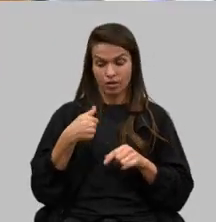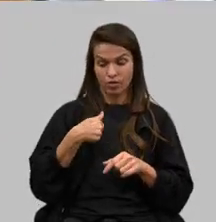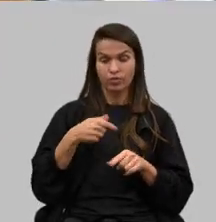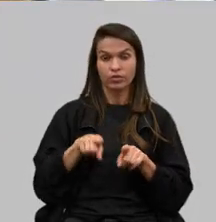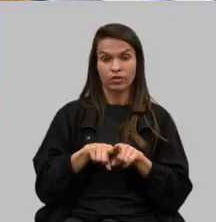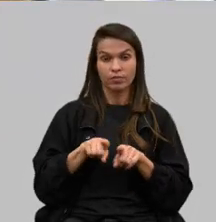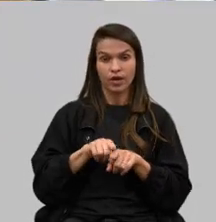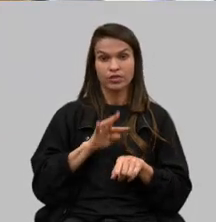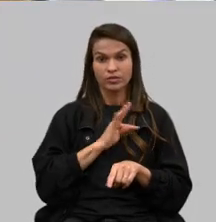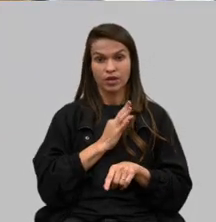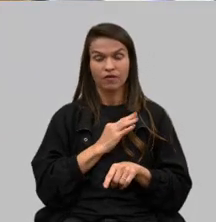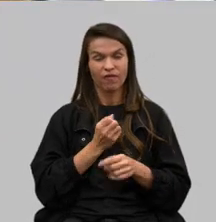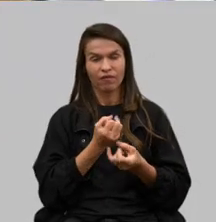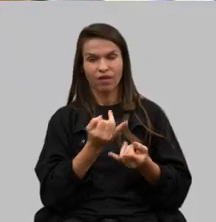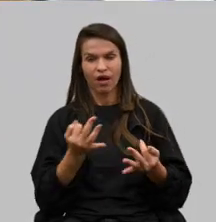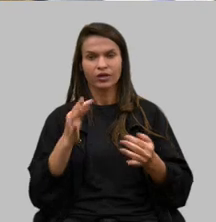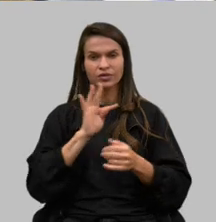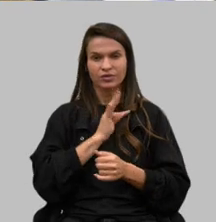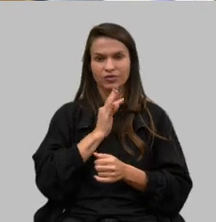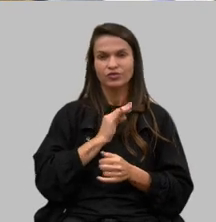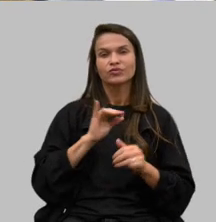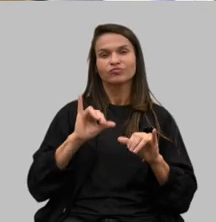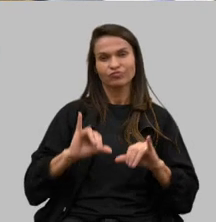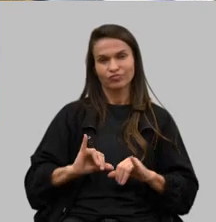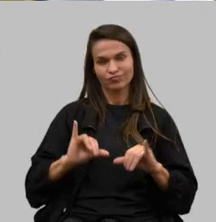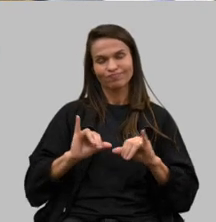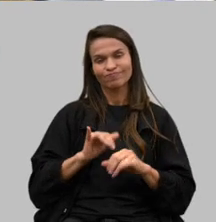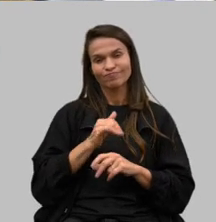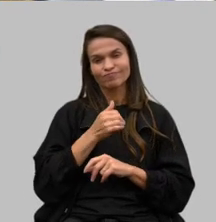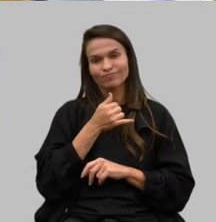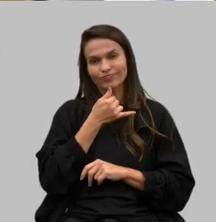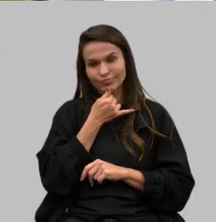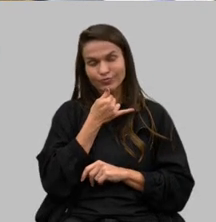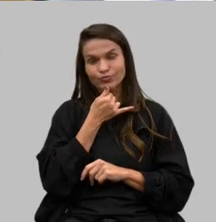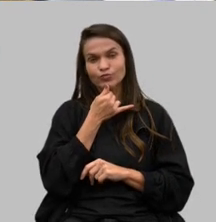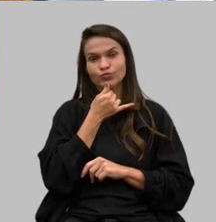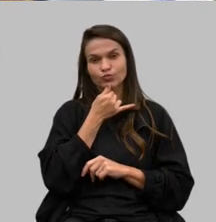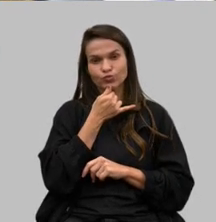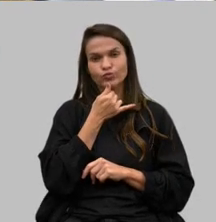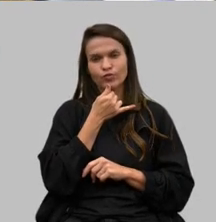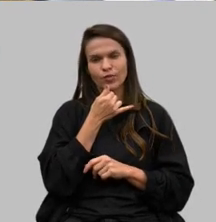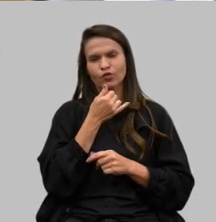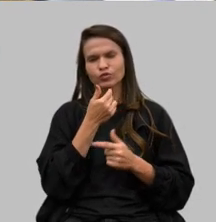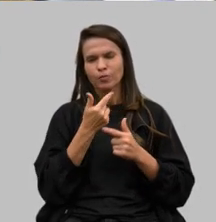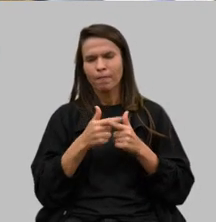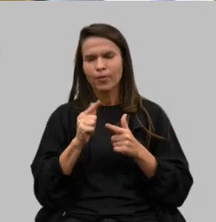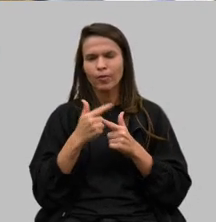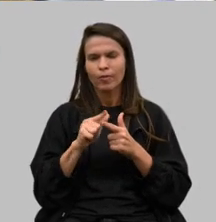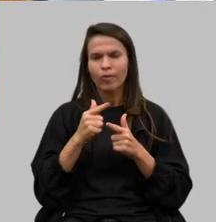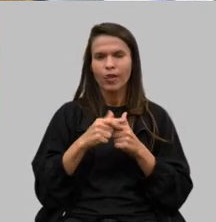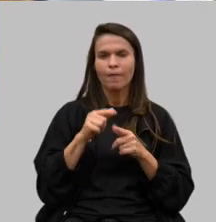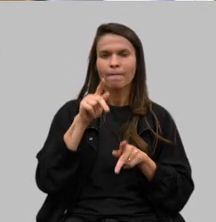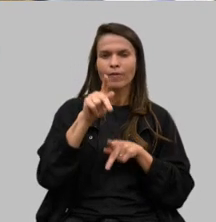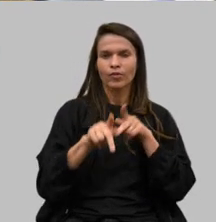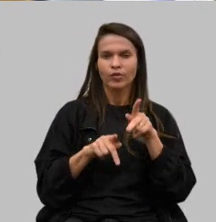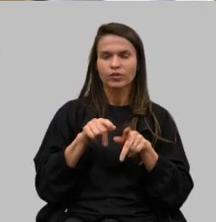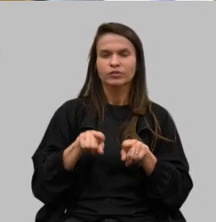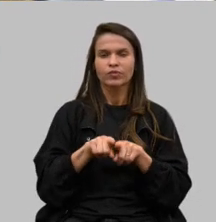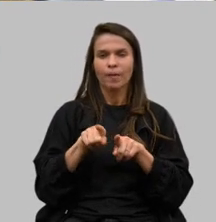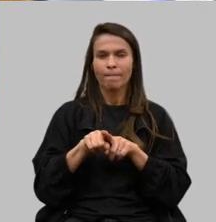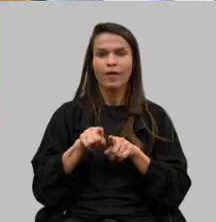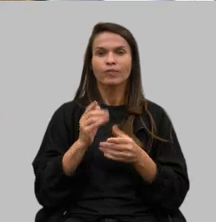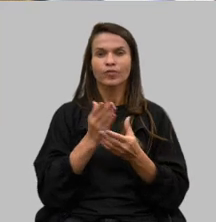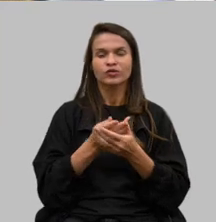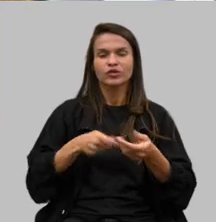e vários dos nossos técnicos sofrem infelizmente com ações civis públicas com processos administrativos disciplinar por